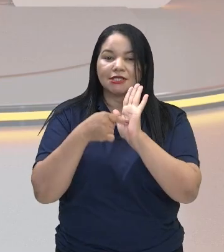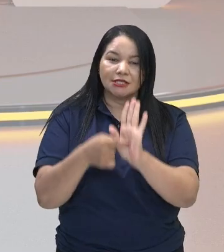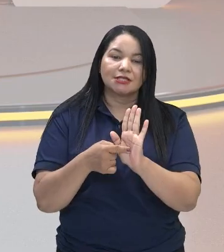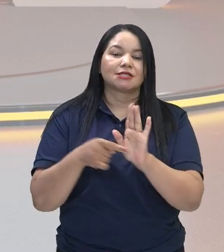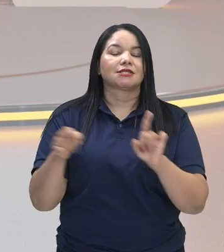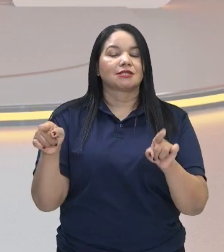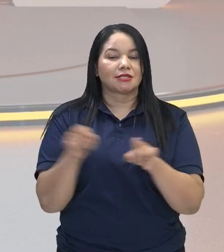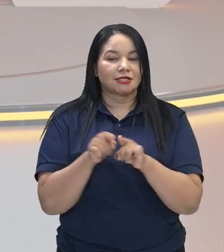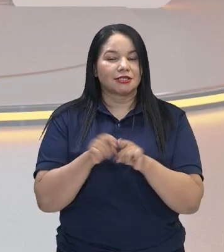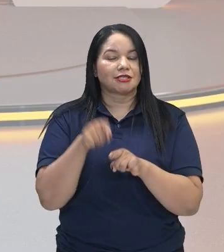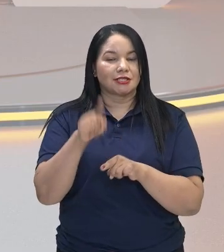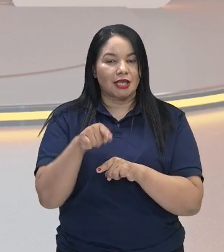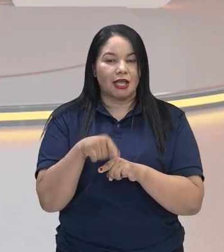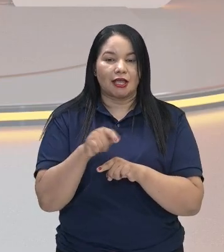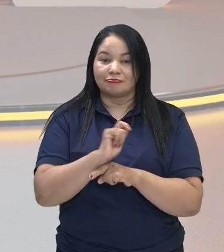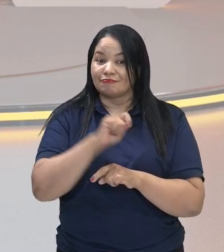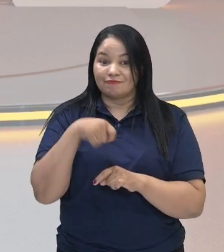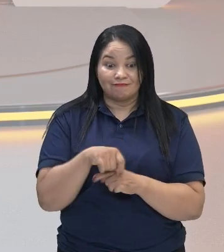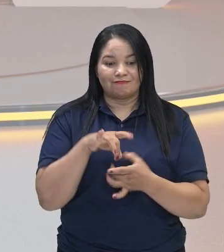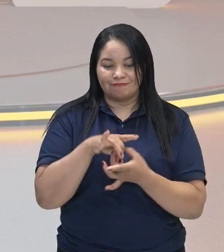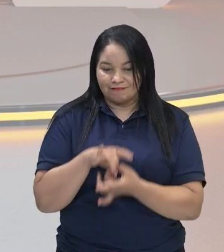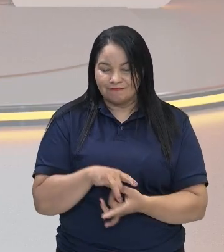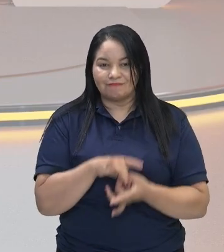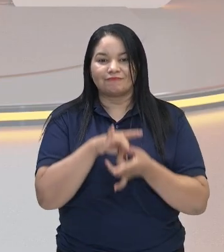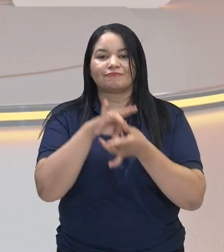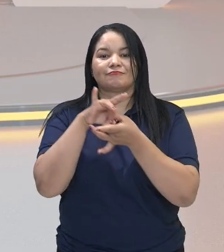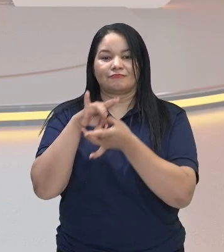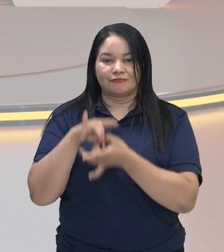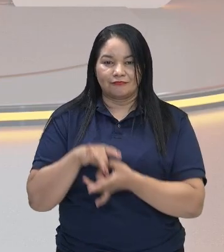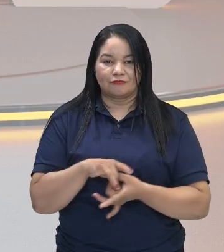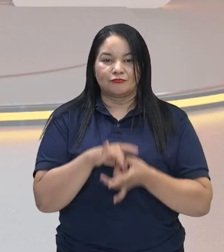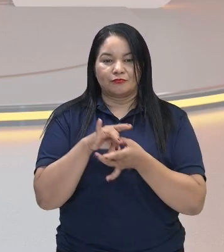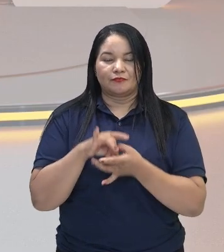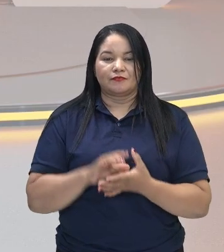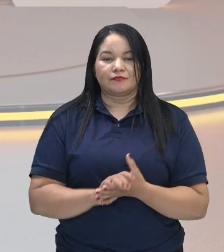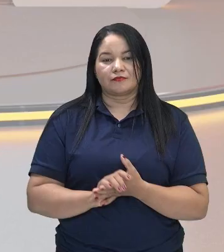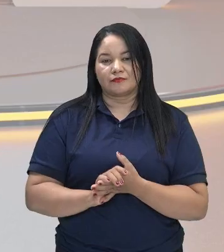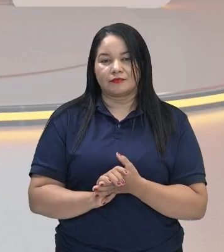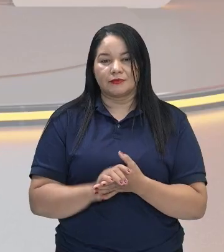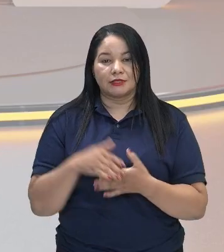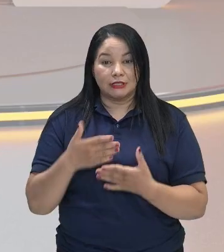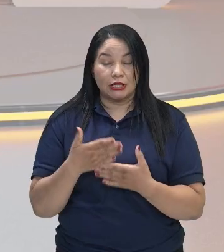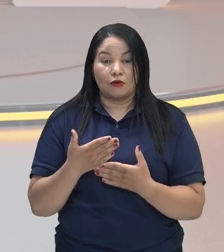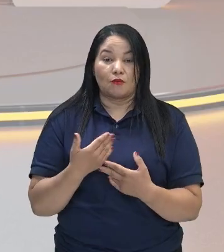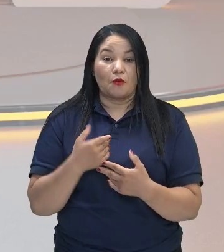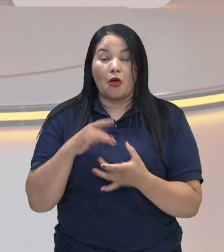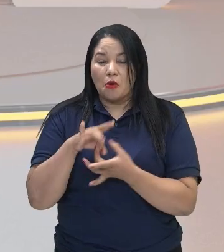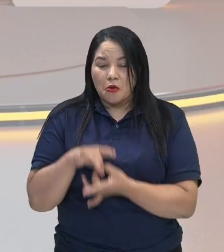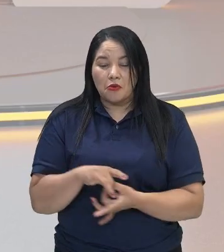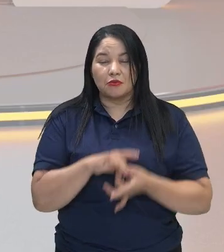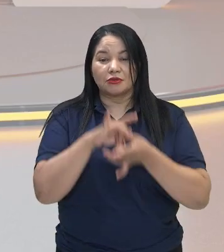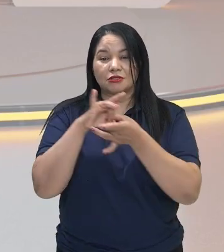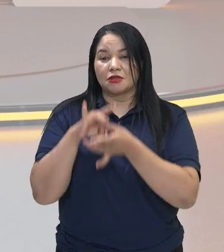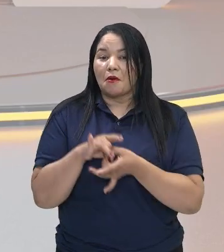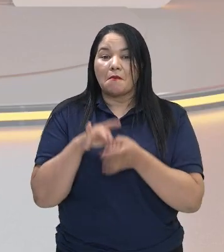aqui, que é a globalização, que causa, né, olha só, a globalização, ela